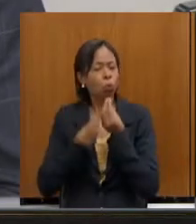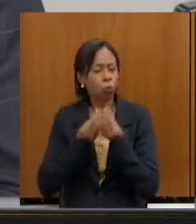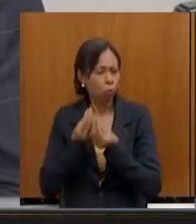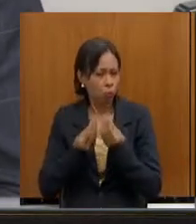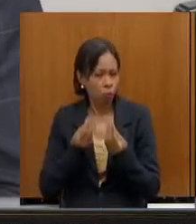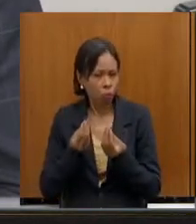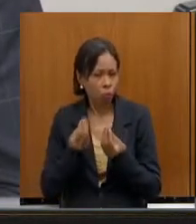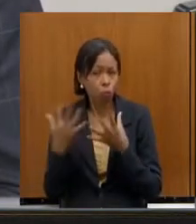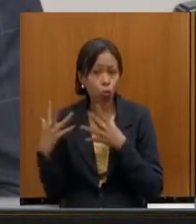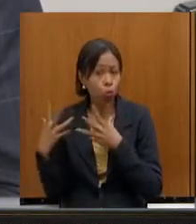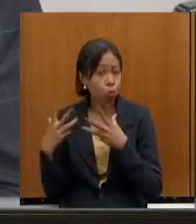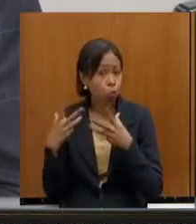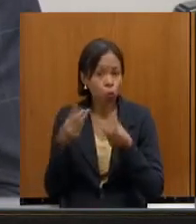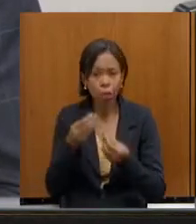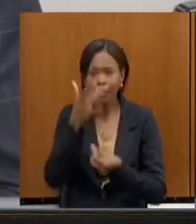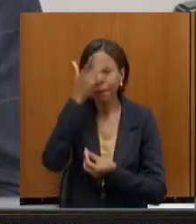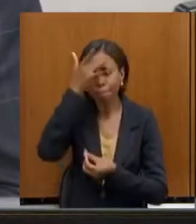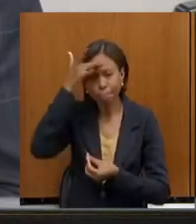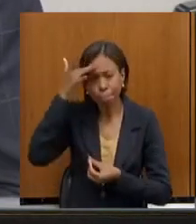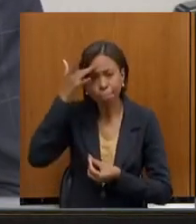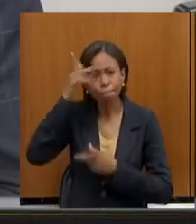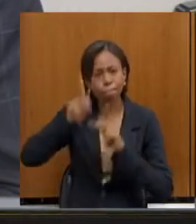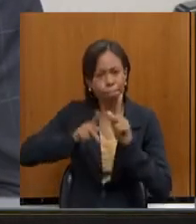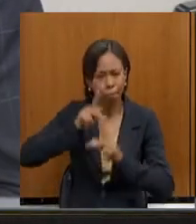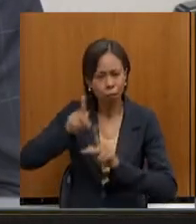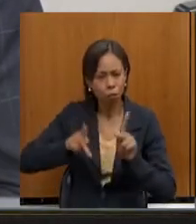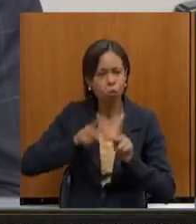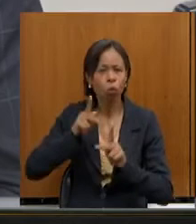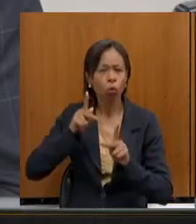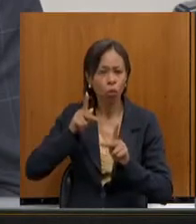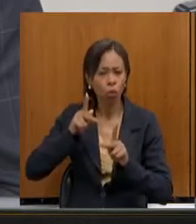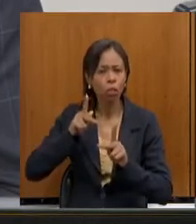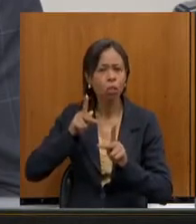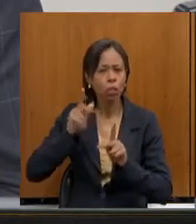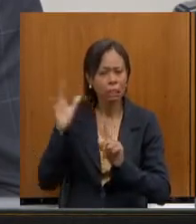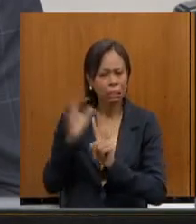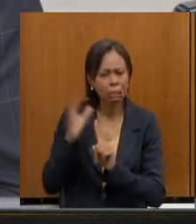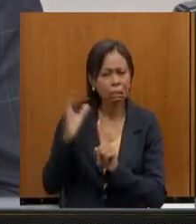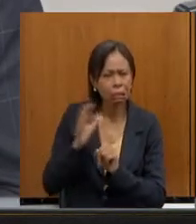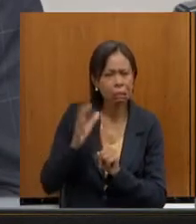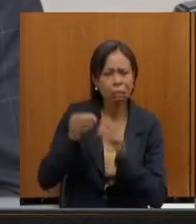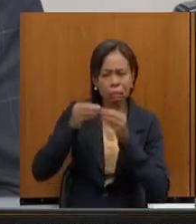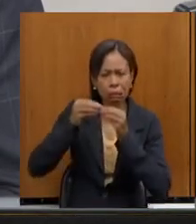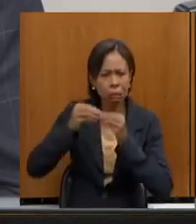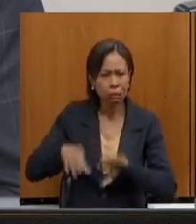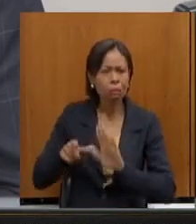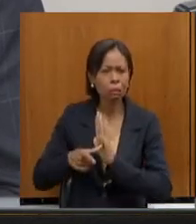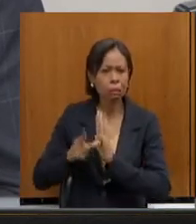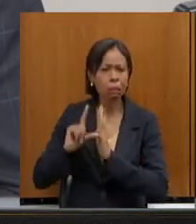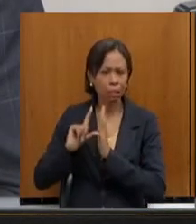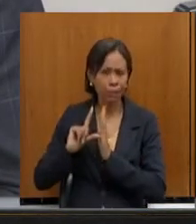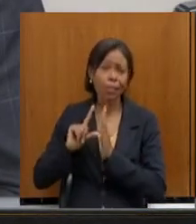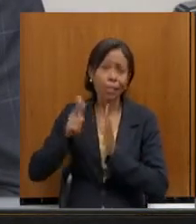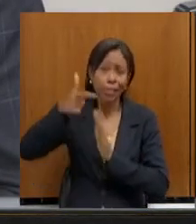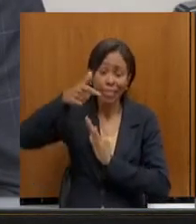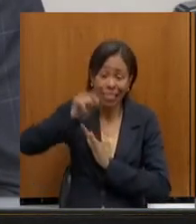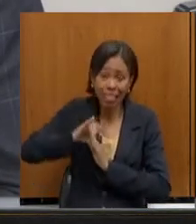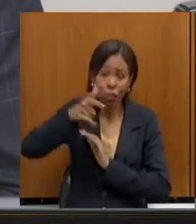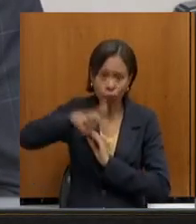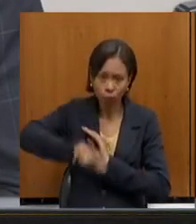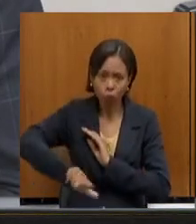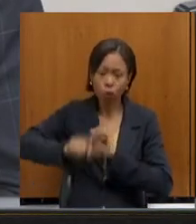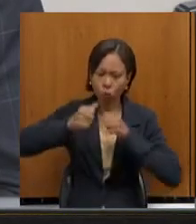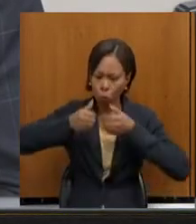tranquilidade a todas as pessoas que direta ou indiretamente serão atingidas por um novo